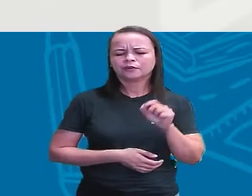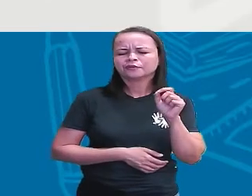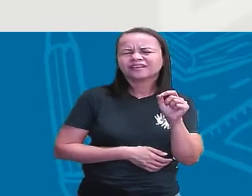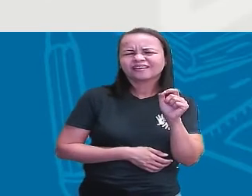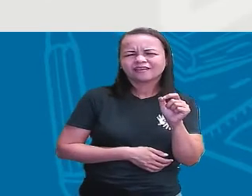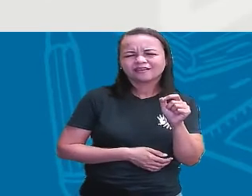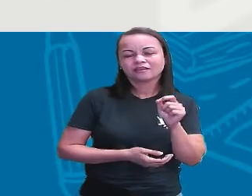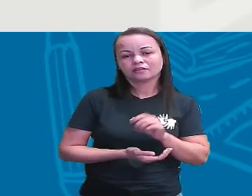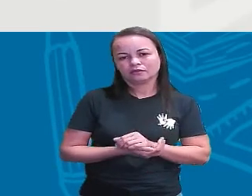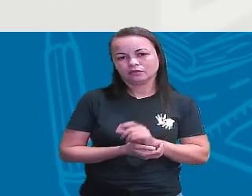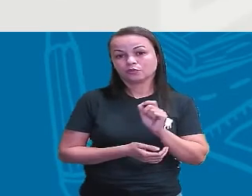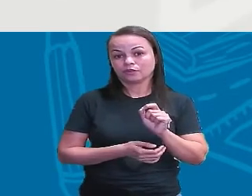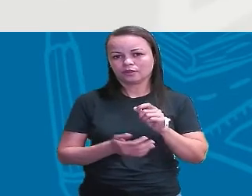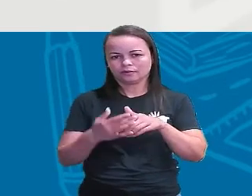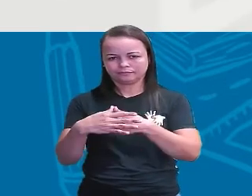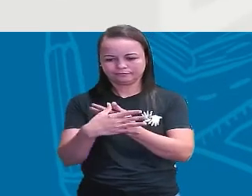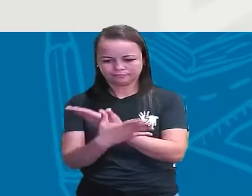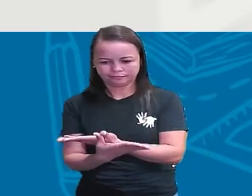No caso, uma baleia.